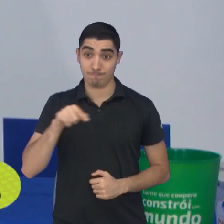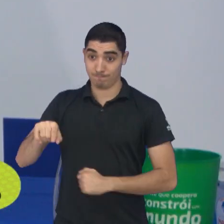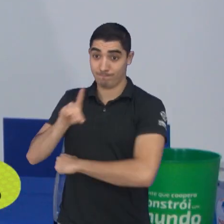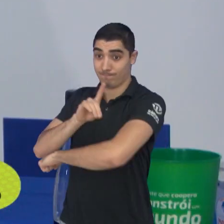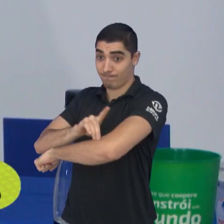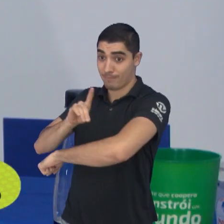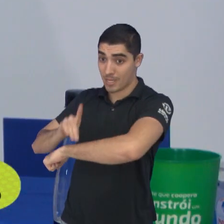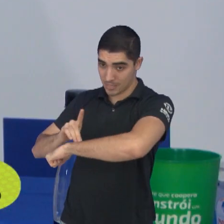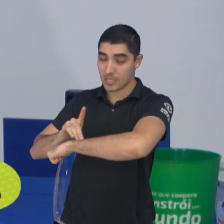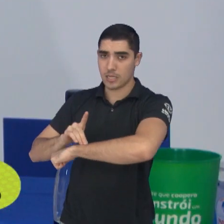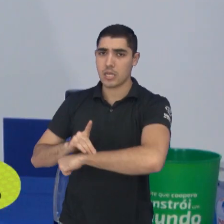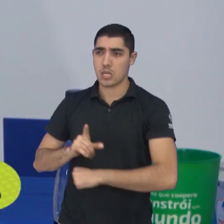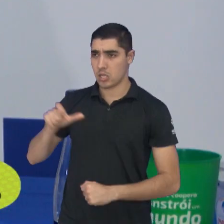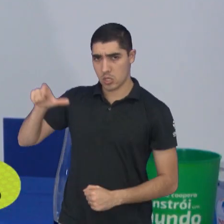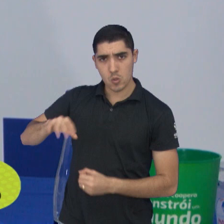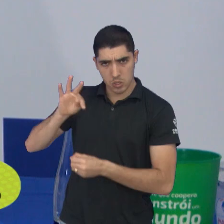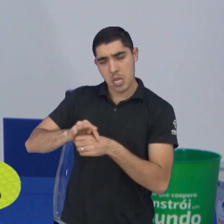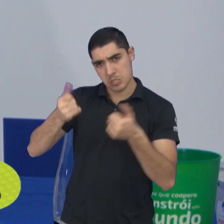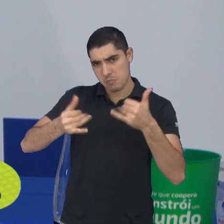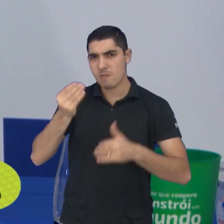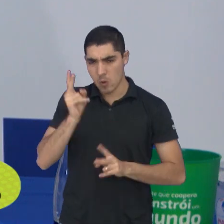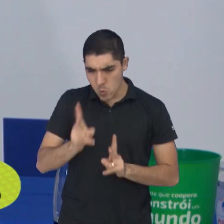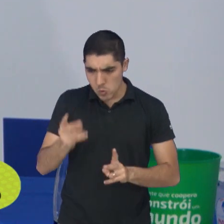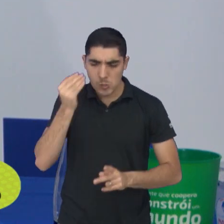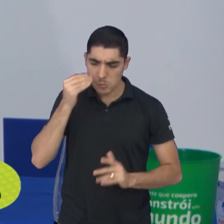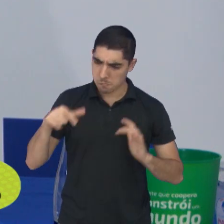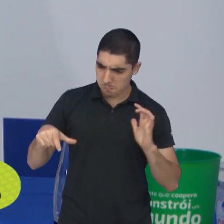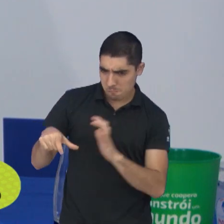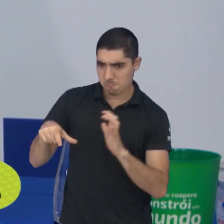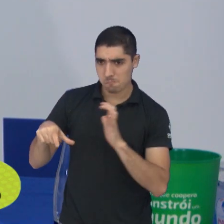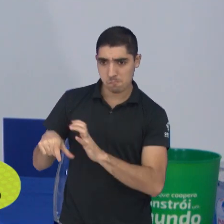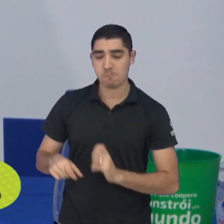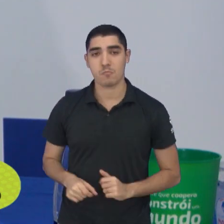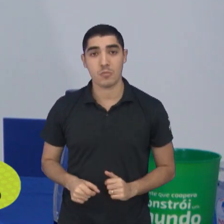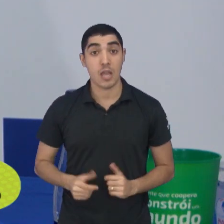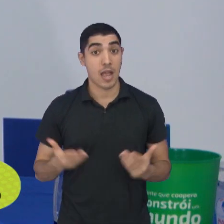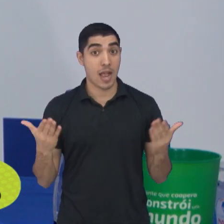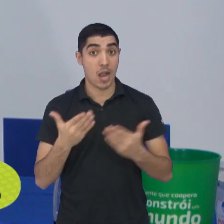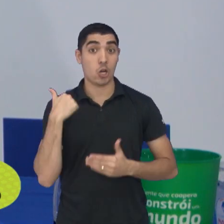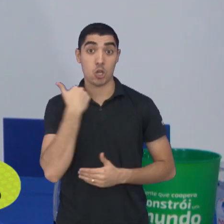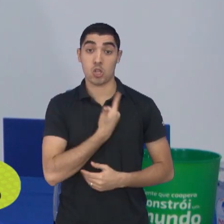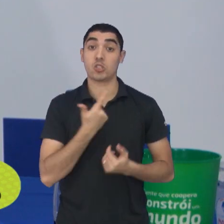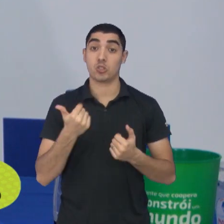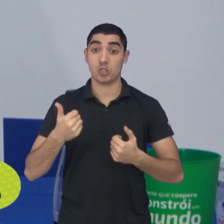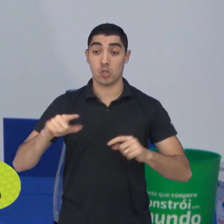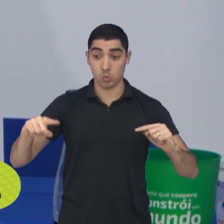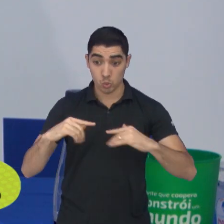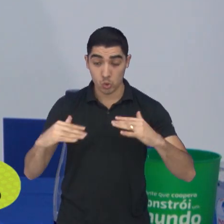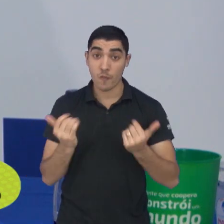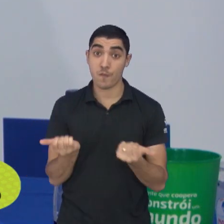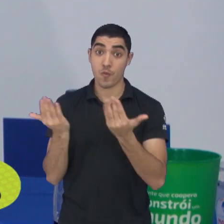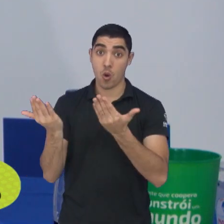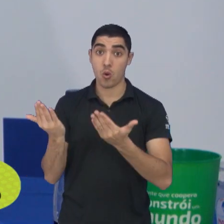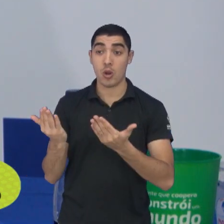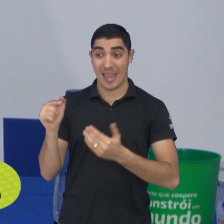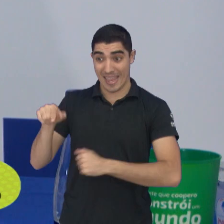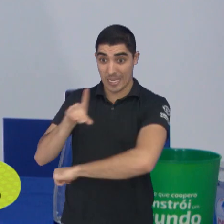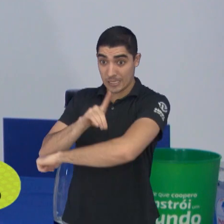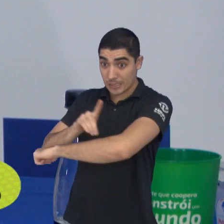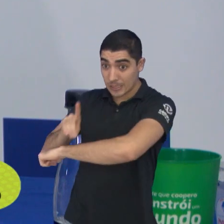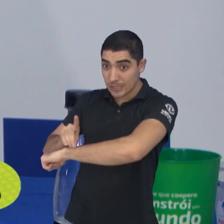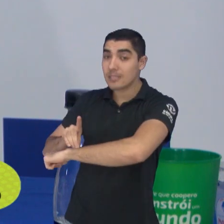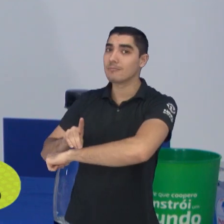promete manter o estilo de jogo ofensivo. Agora a gente vai visita. o adversário vai ser mais arrojado com a